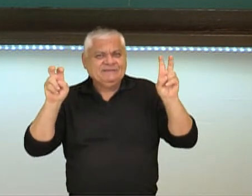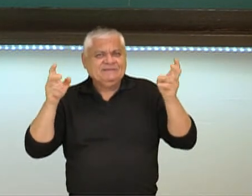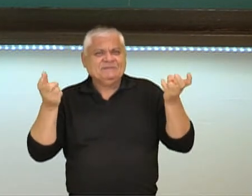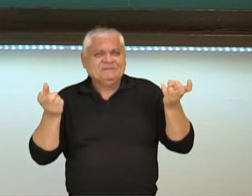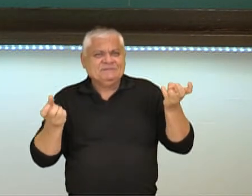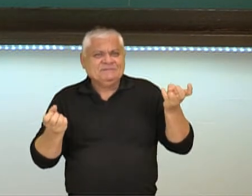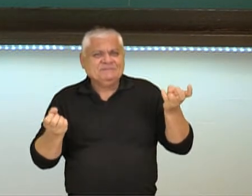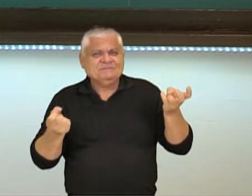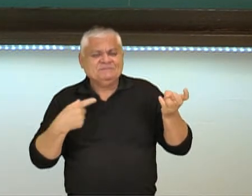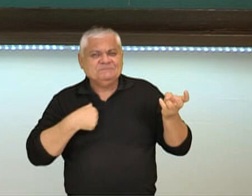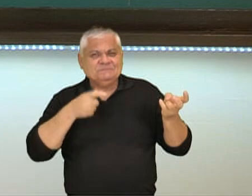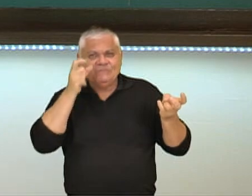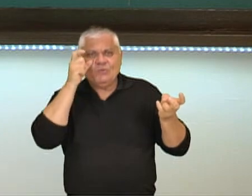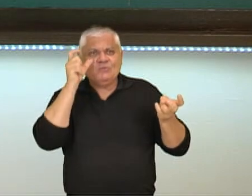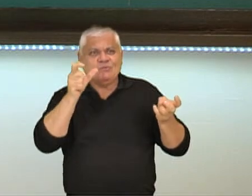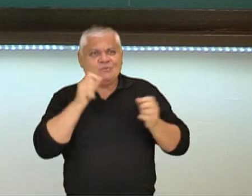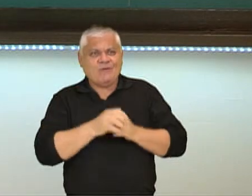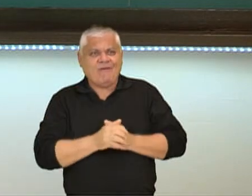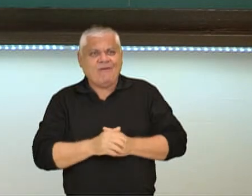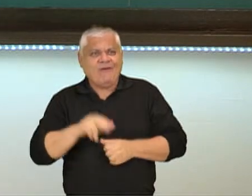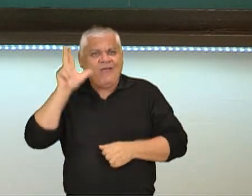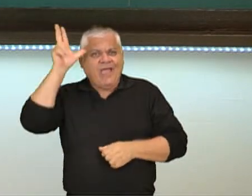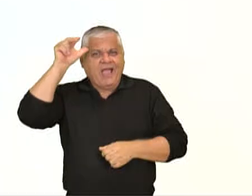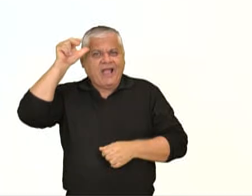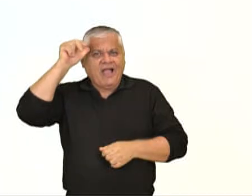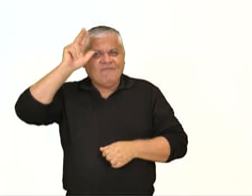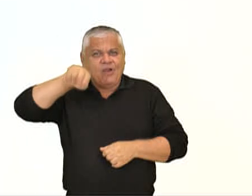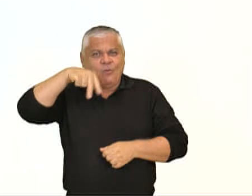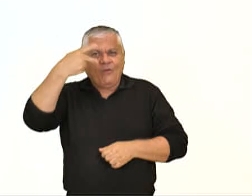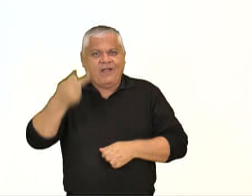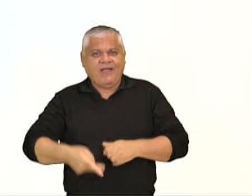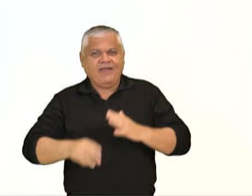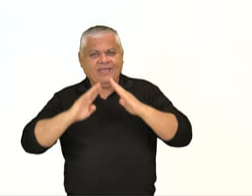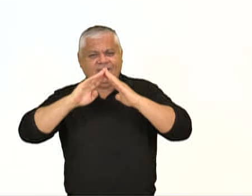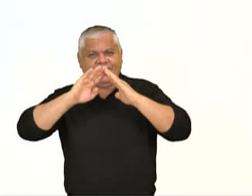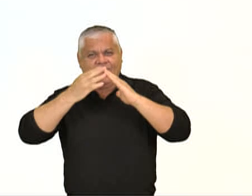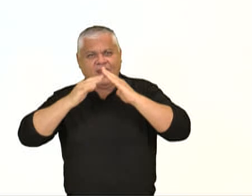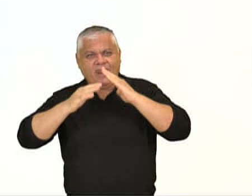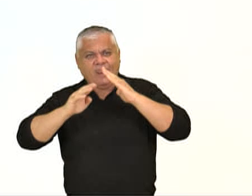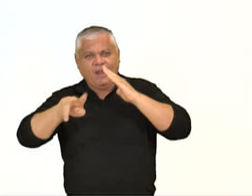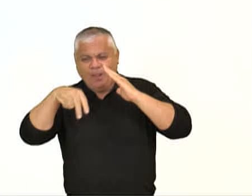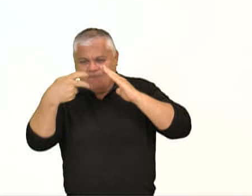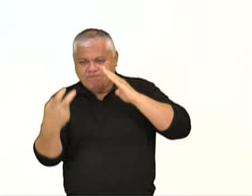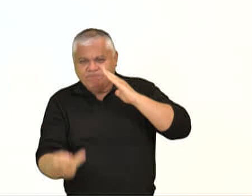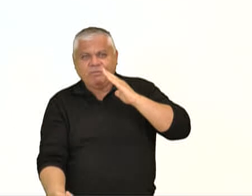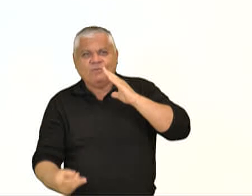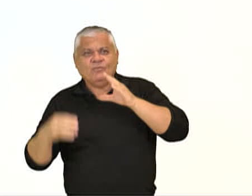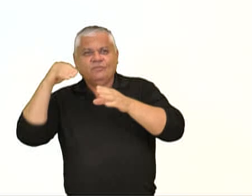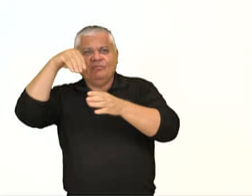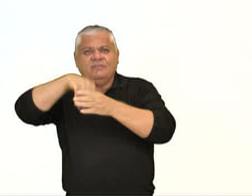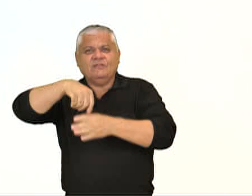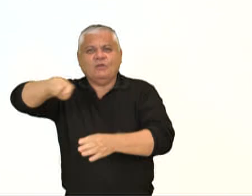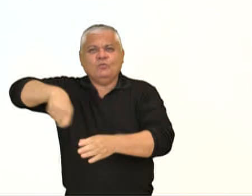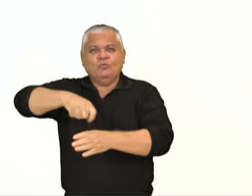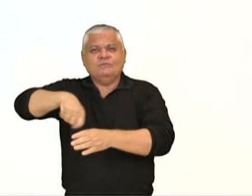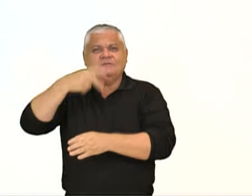ele chama atenção, não é? Olha, cavalo cai de telhado e invade cozinha em São